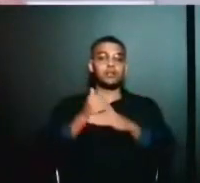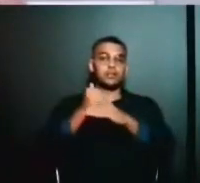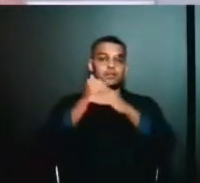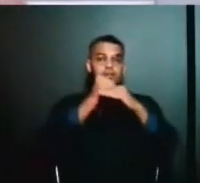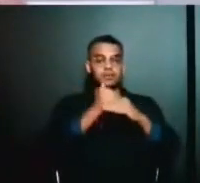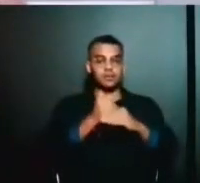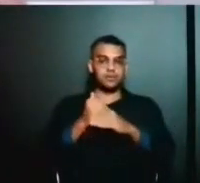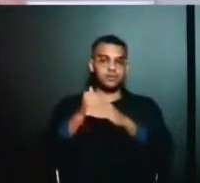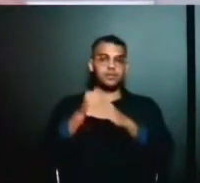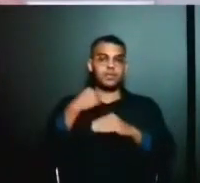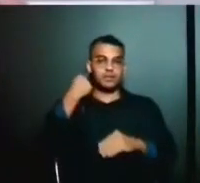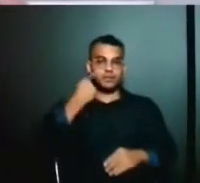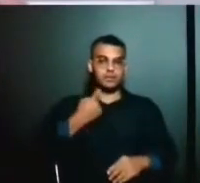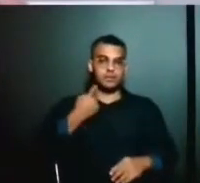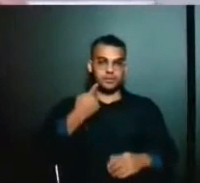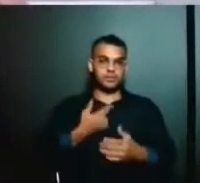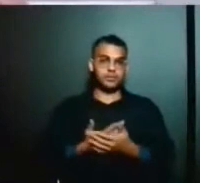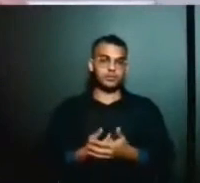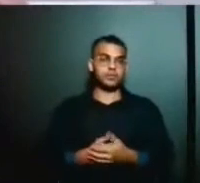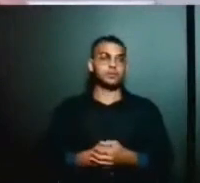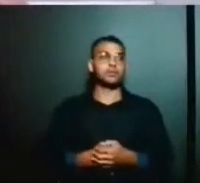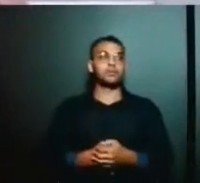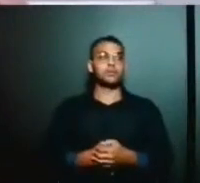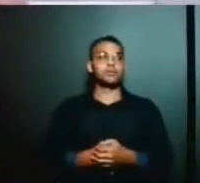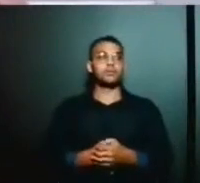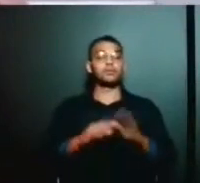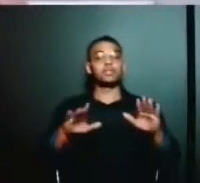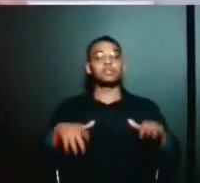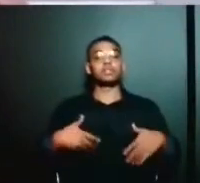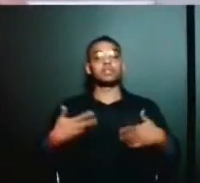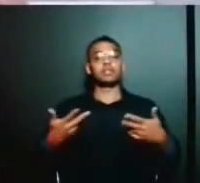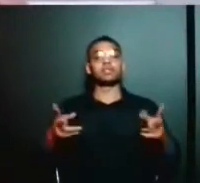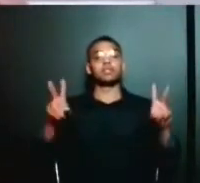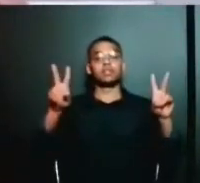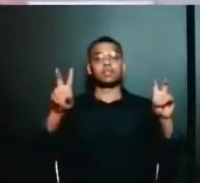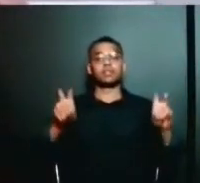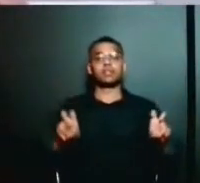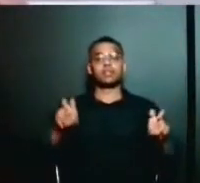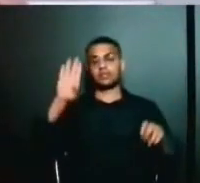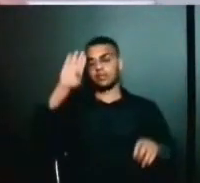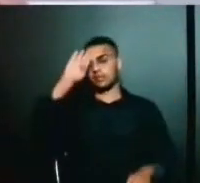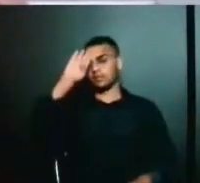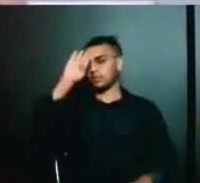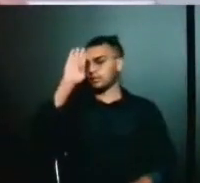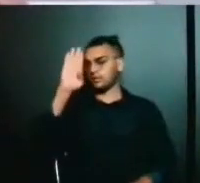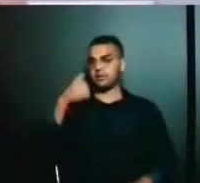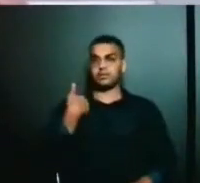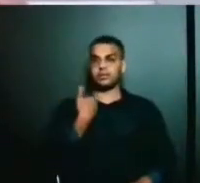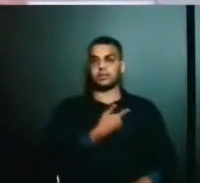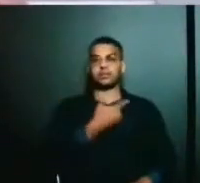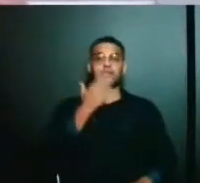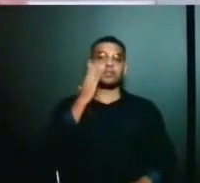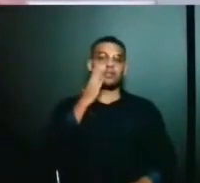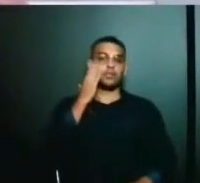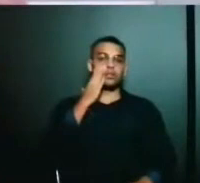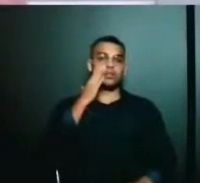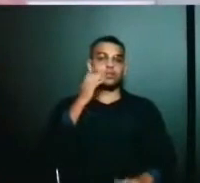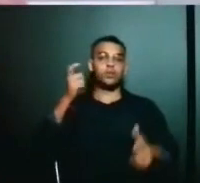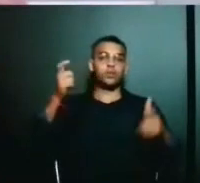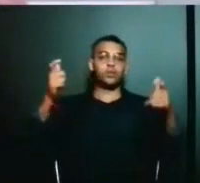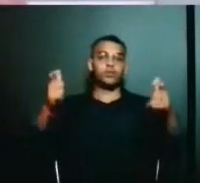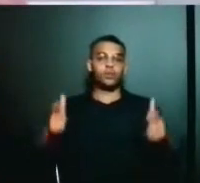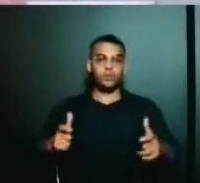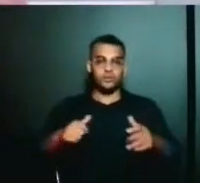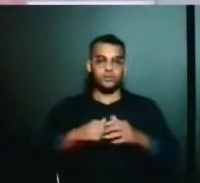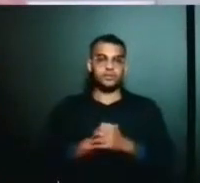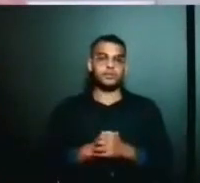a advocacia. E assim, é uma das coisas, das pautas principais, é a gente saber cada um o seu lugar.